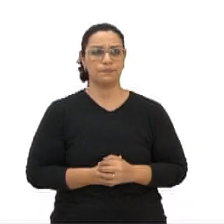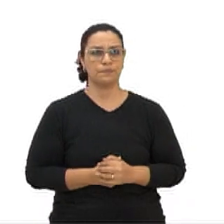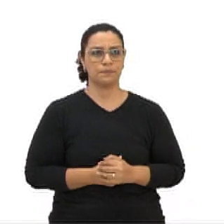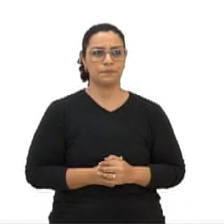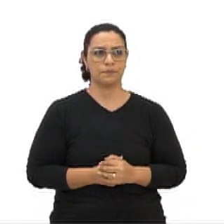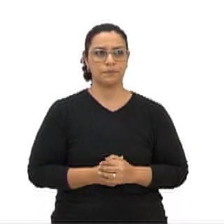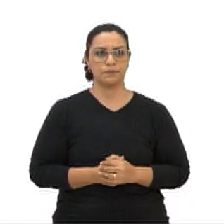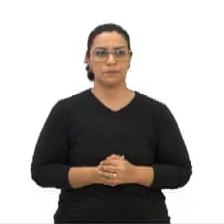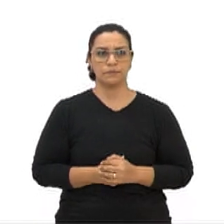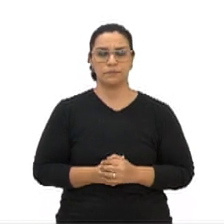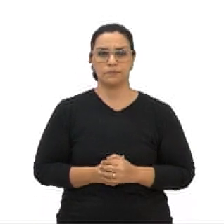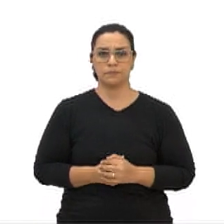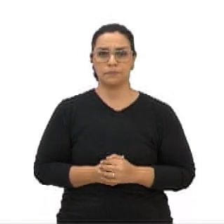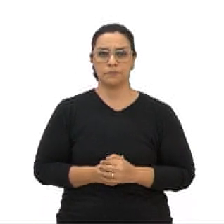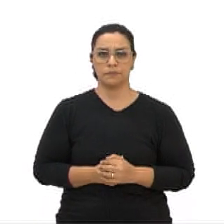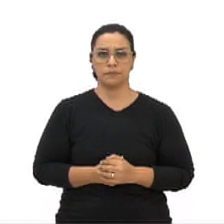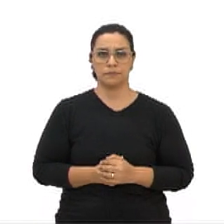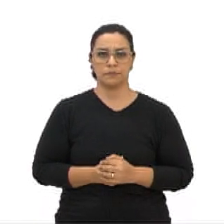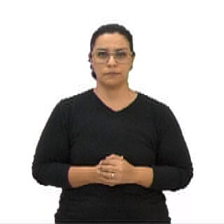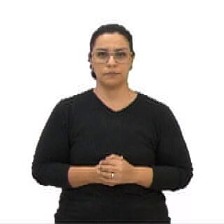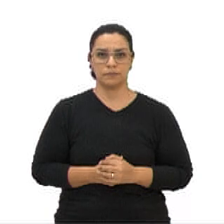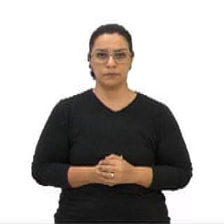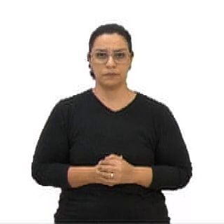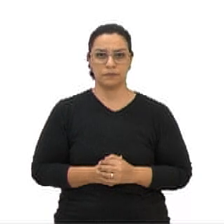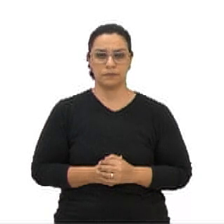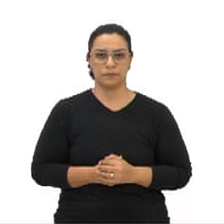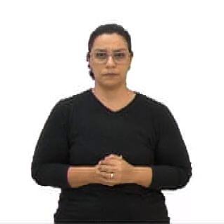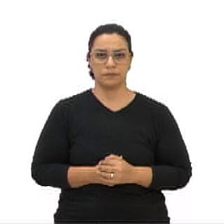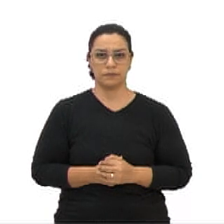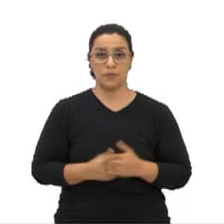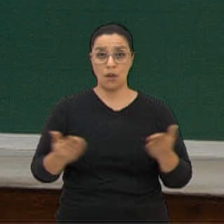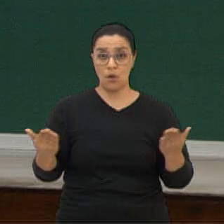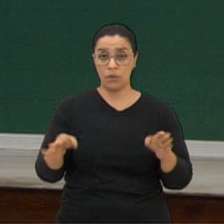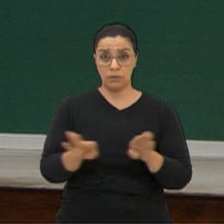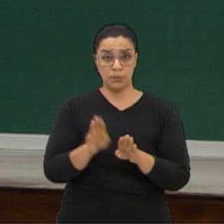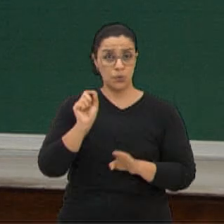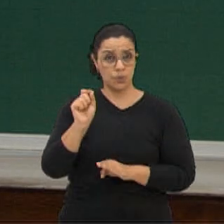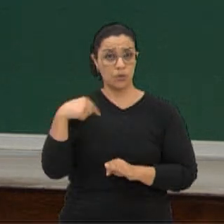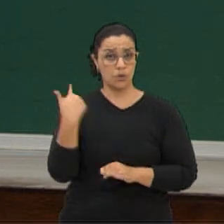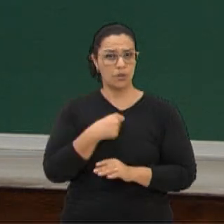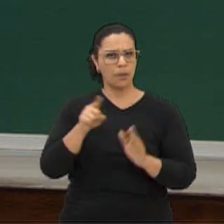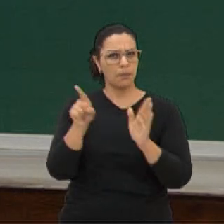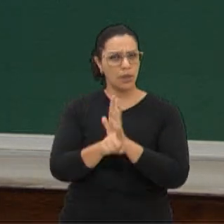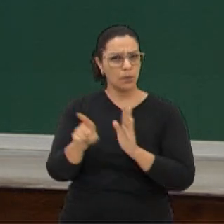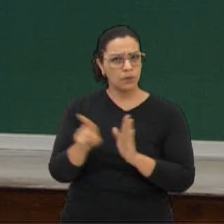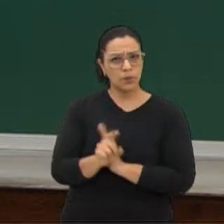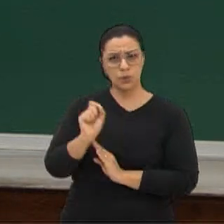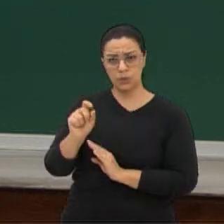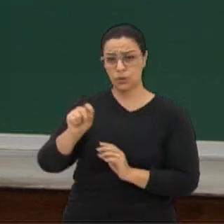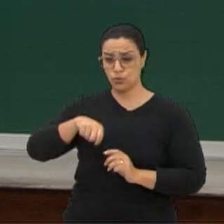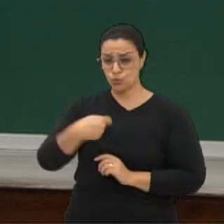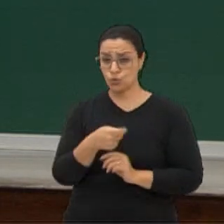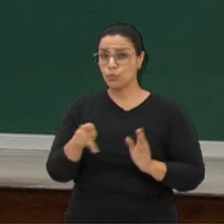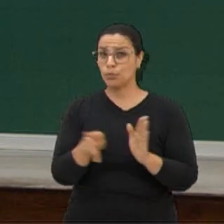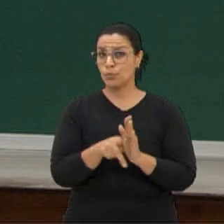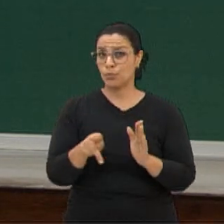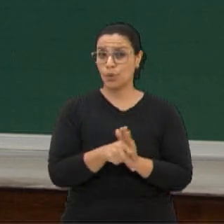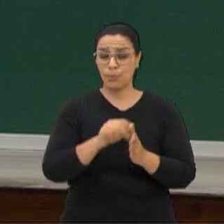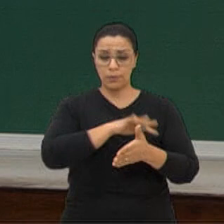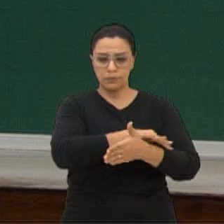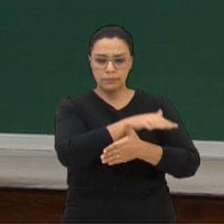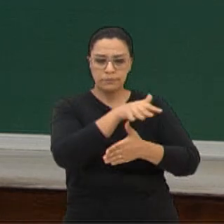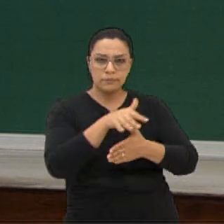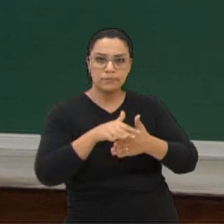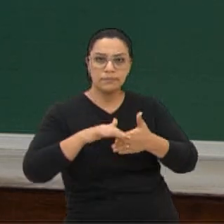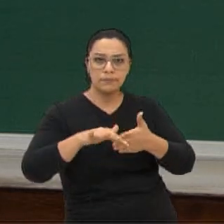D, tundra. Ou letra E, florestas tropicais. Olha só, ele está te perguntando em relação à